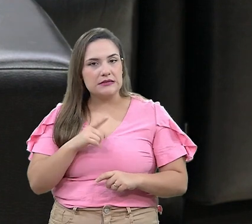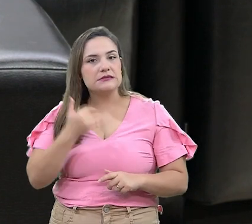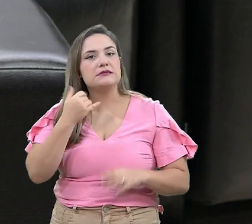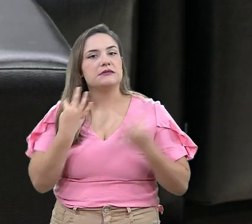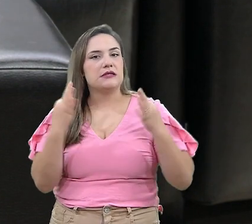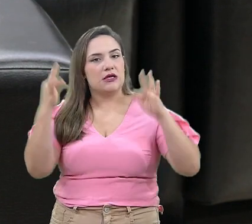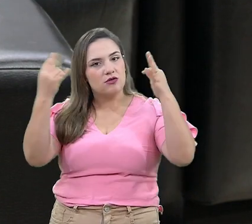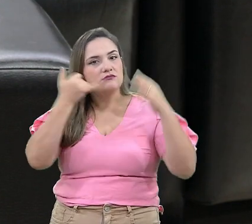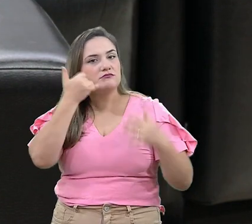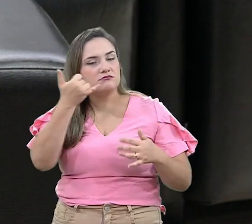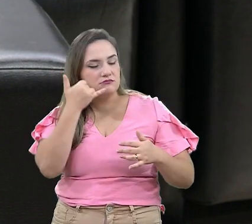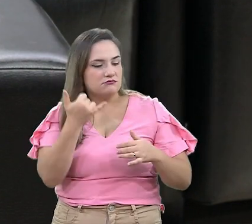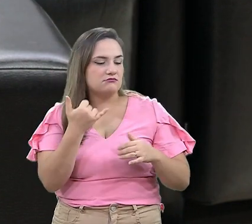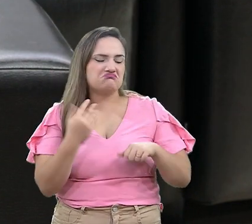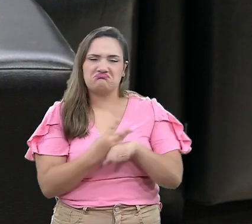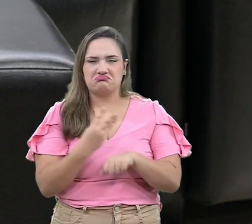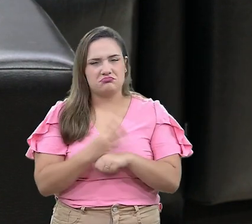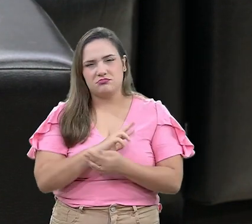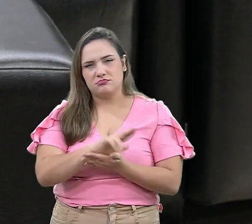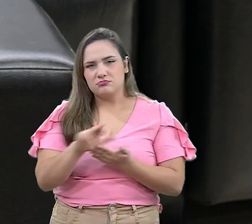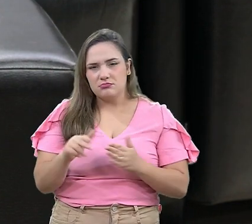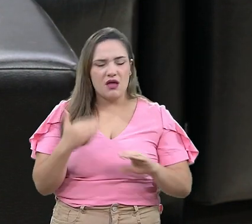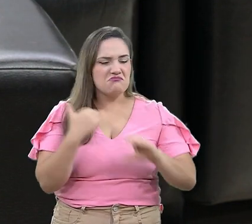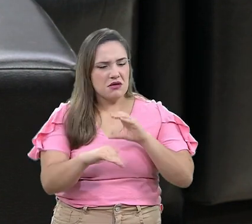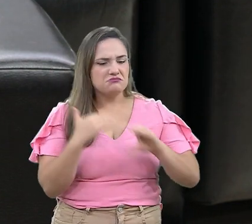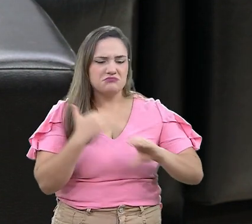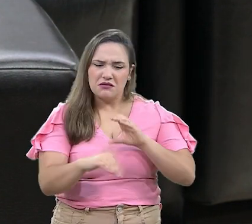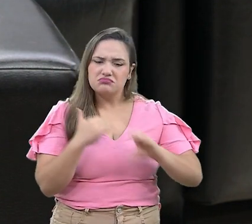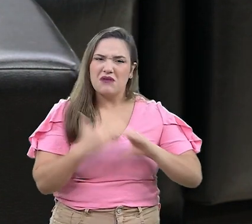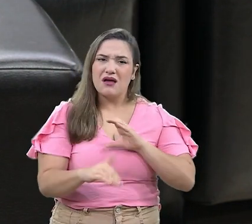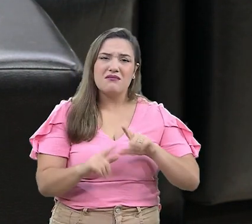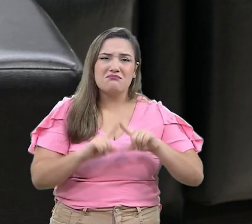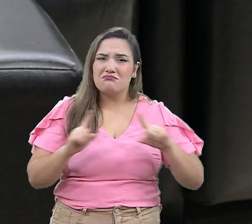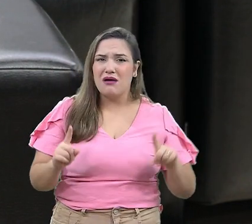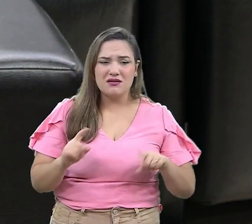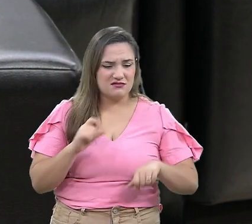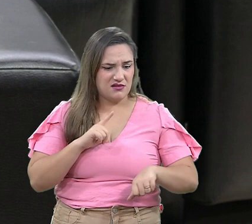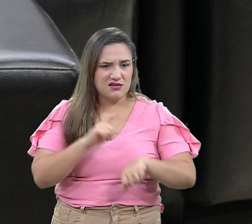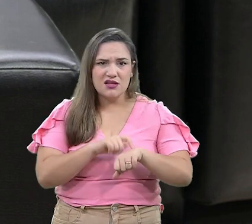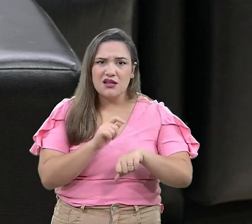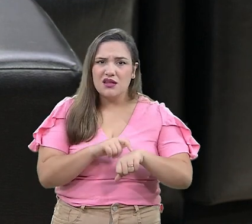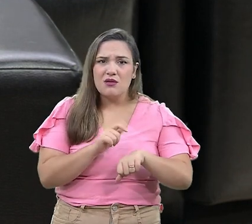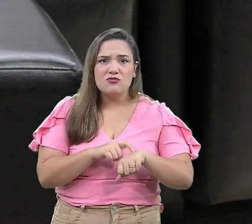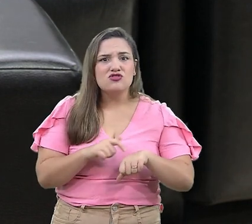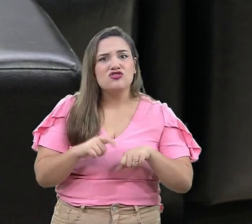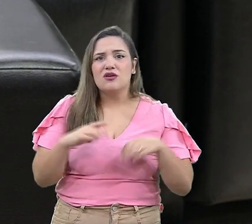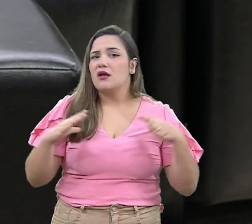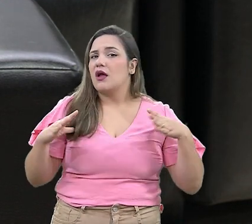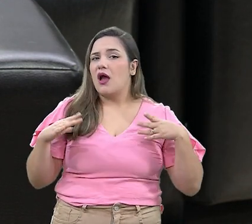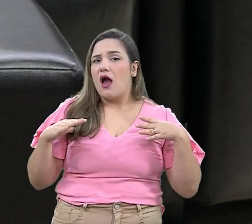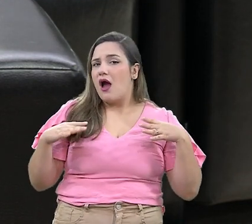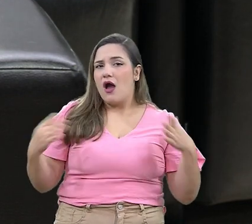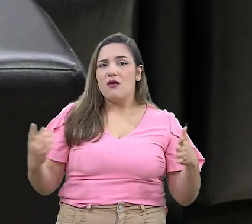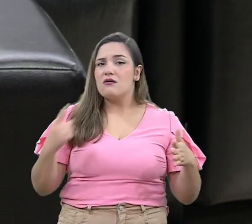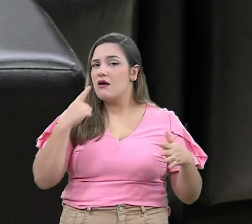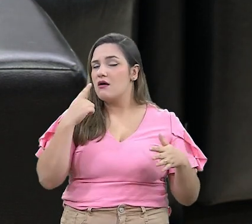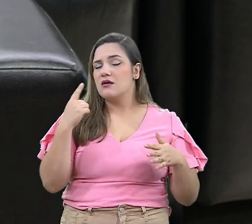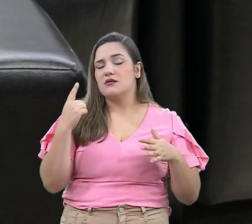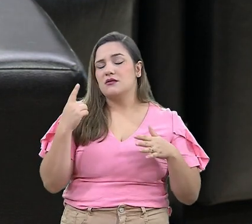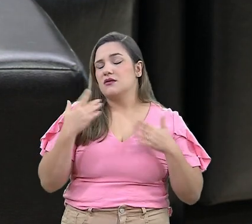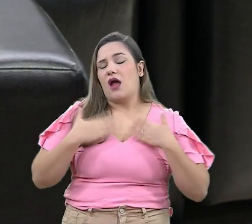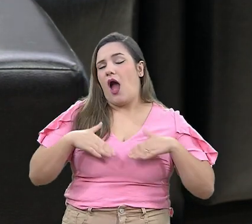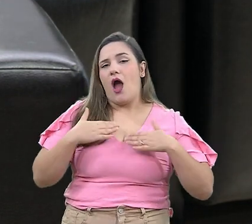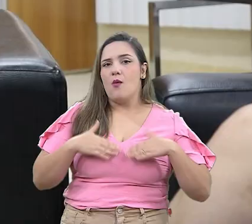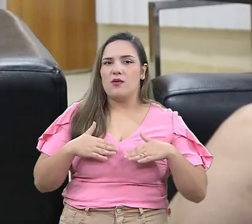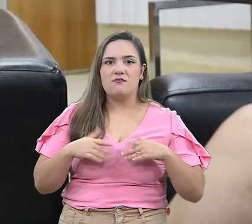tecnológicos que o gestor tem com o seu subordinado e que ele não respeita o limite de folga